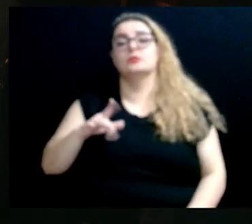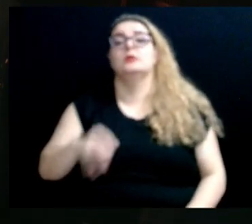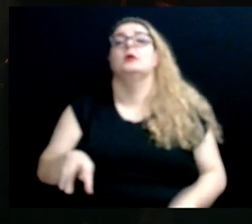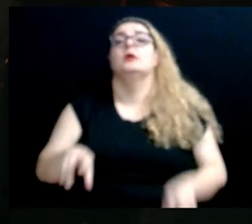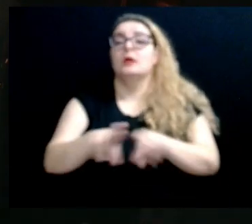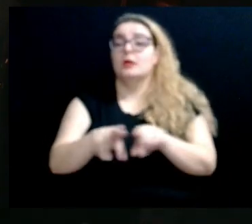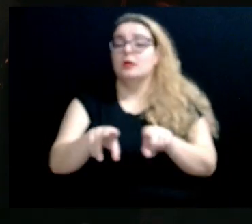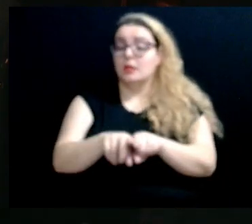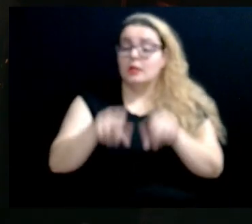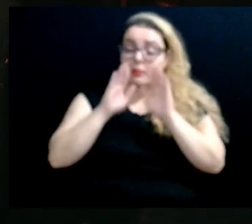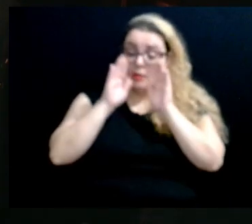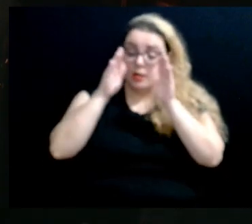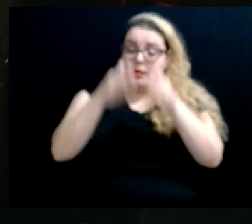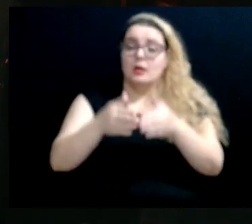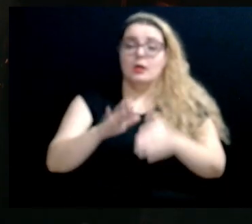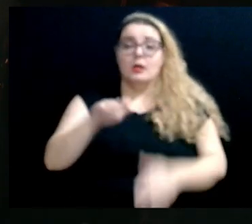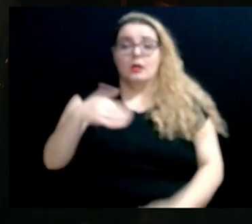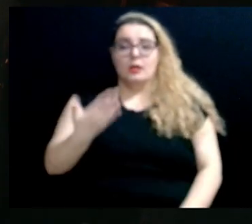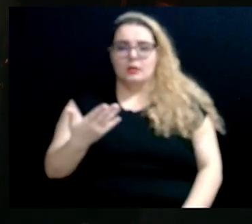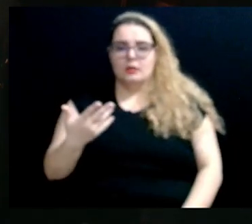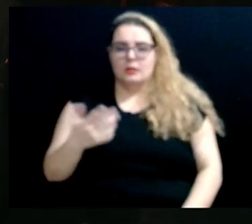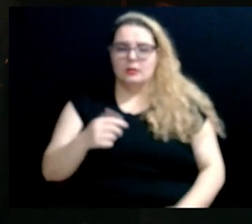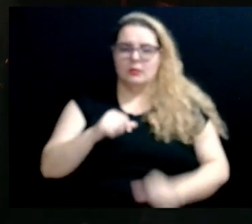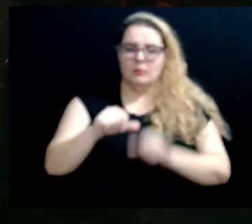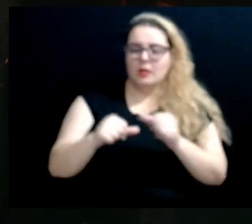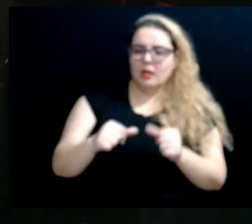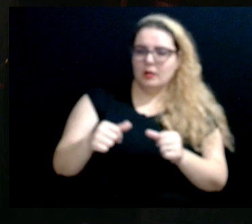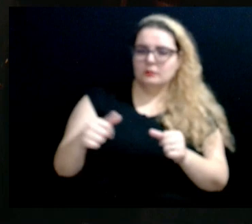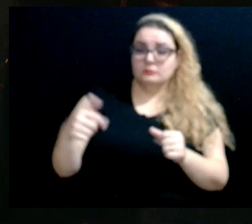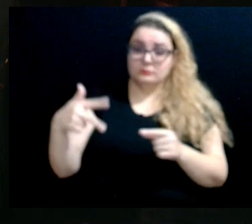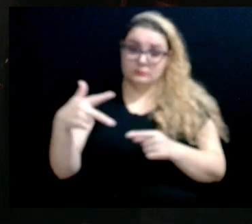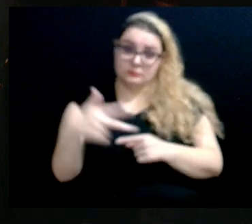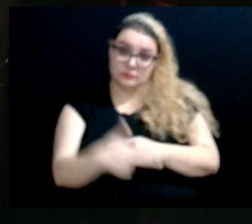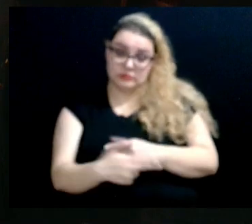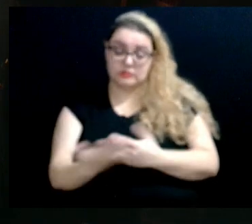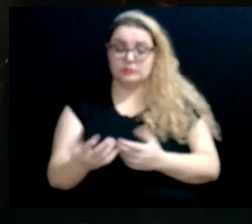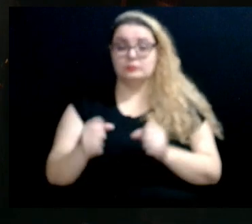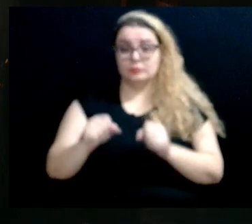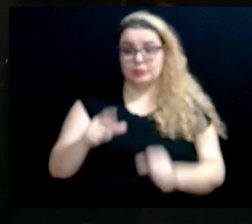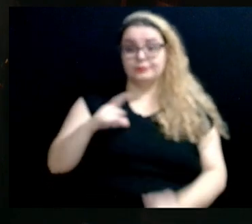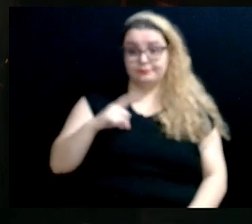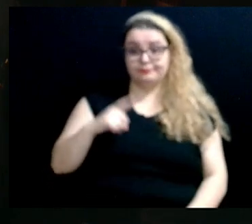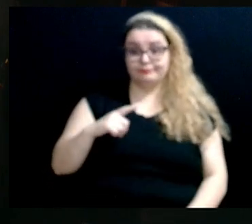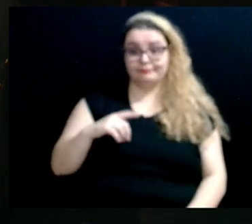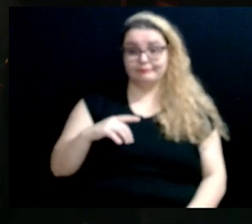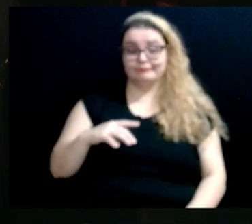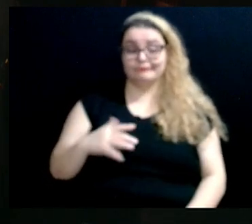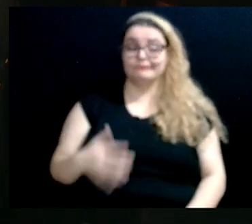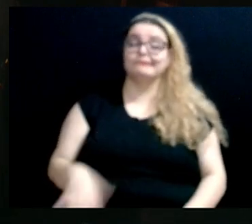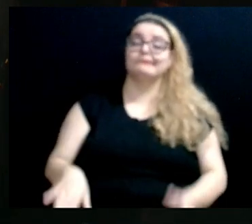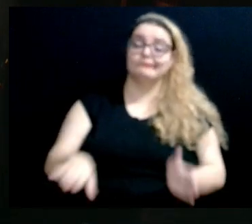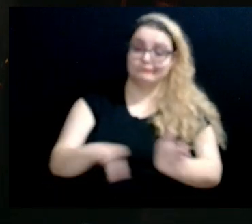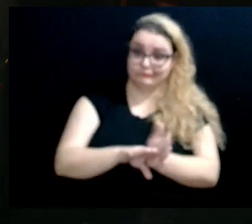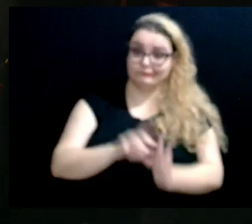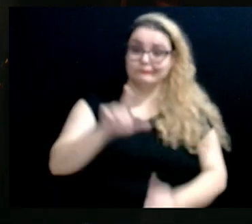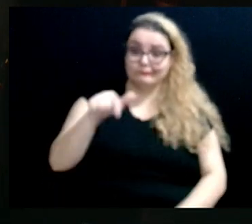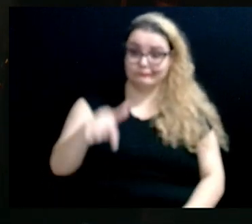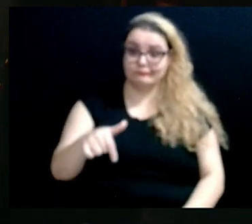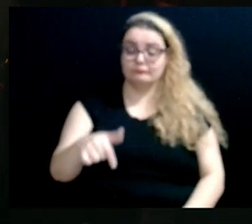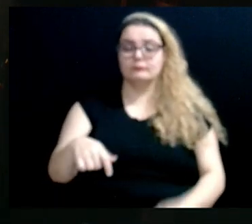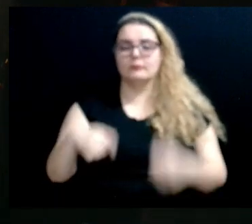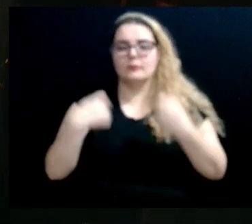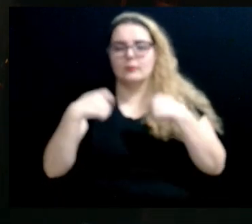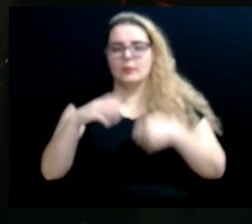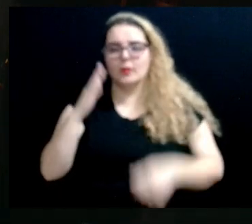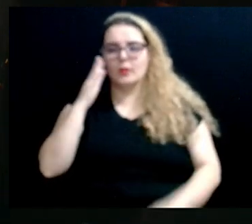ele é adiado, e pode ter certeza que essa conta ela vai chegar. E a gente precisa entender quando ela chega,